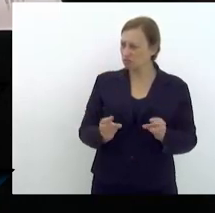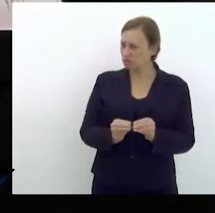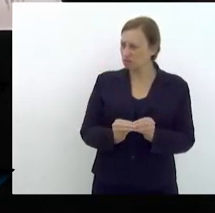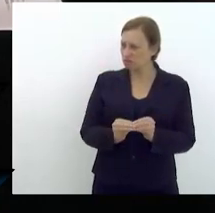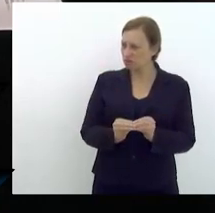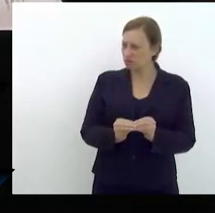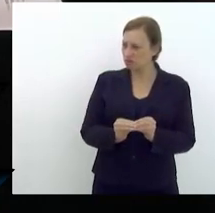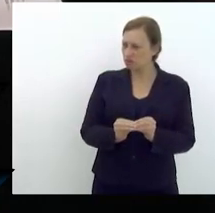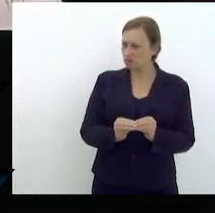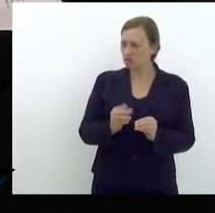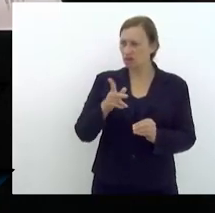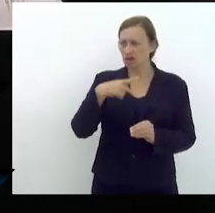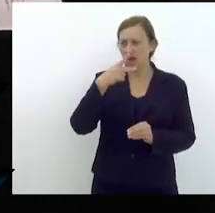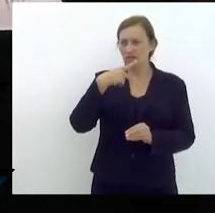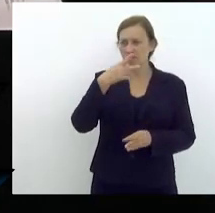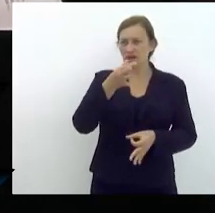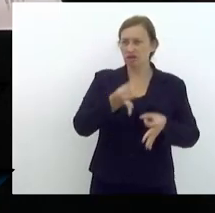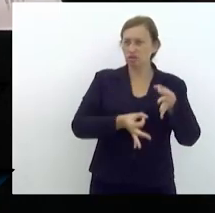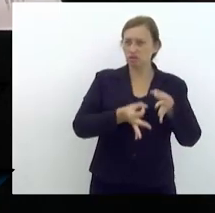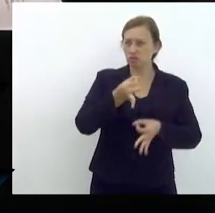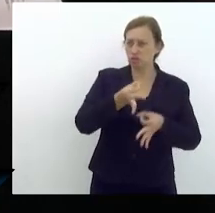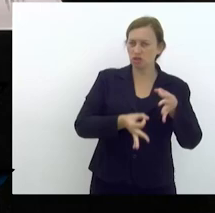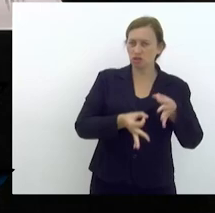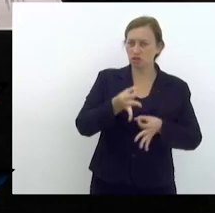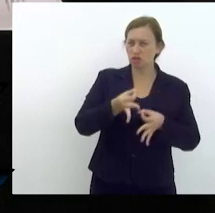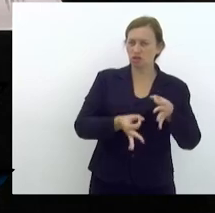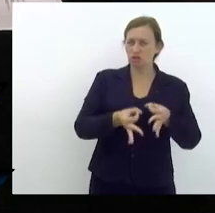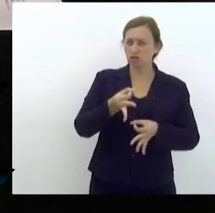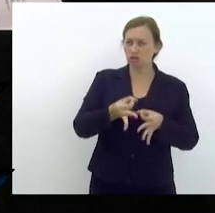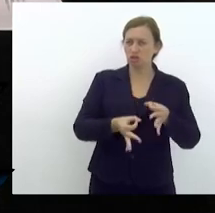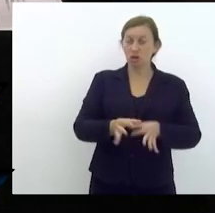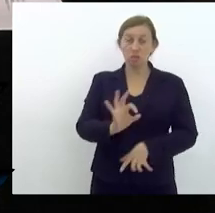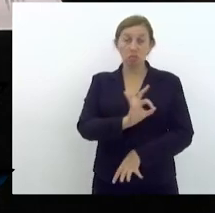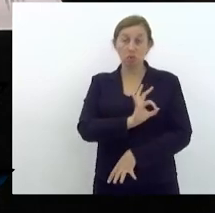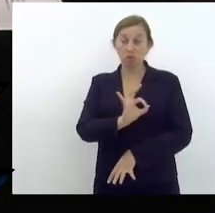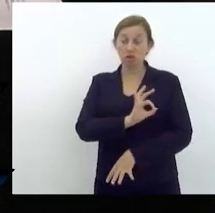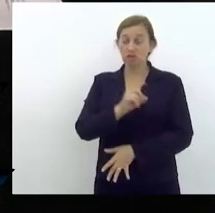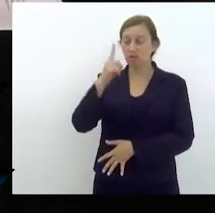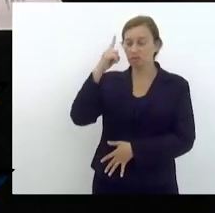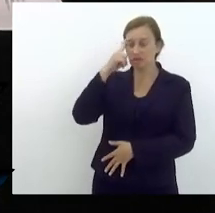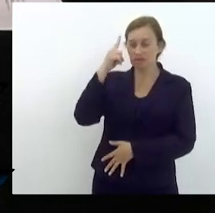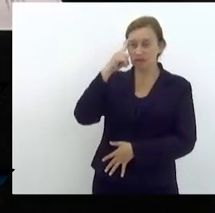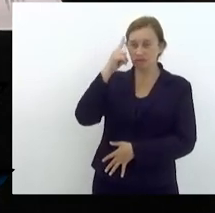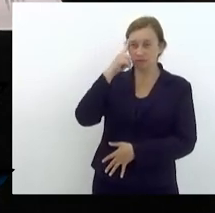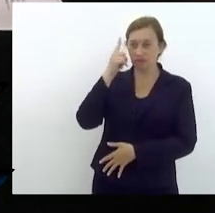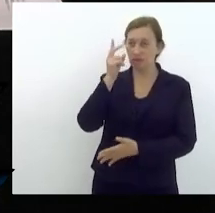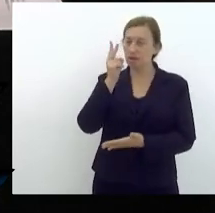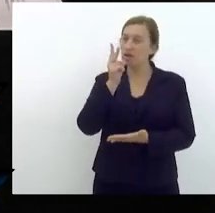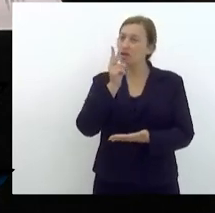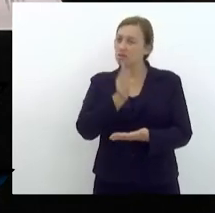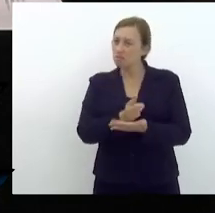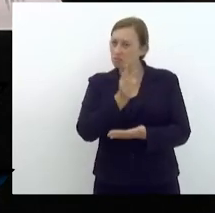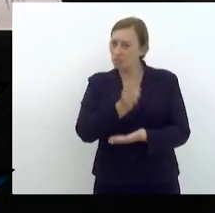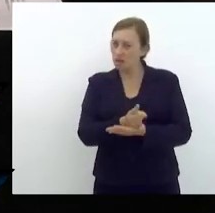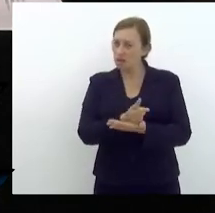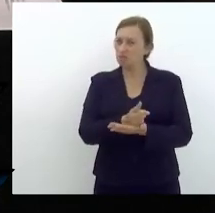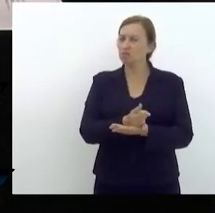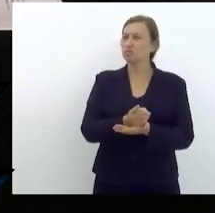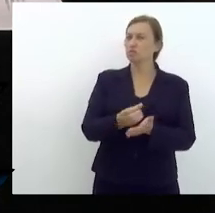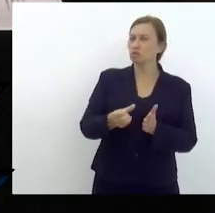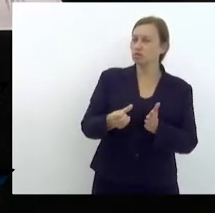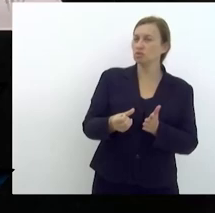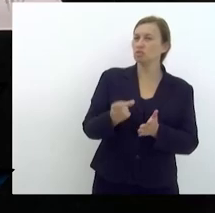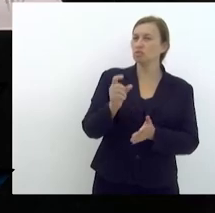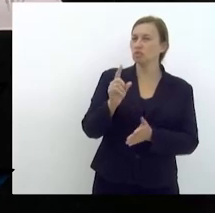a livre manifestação do pensamento mesmo quando ela tem a repercussão negativa